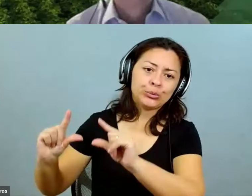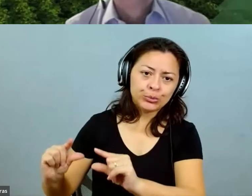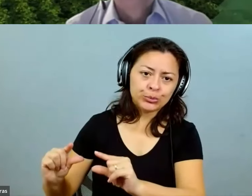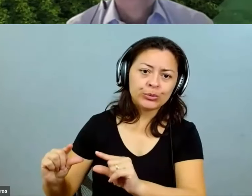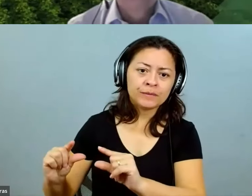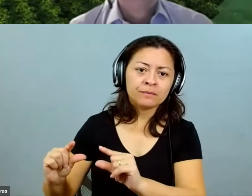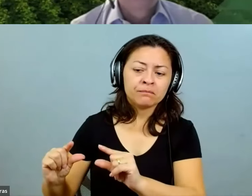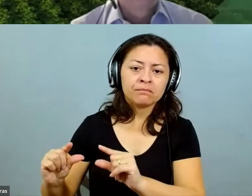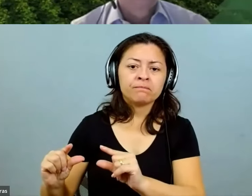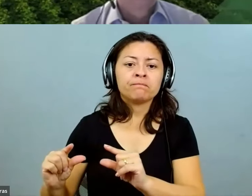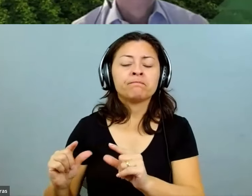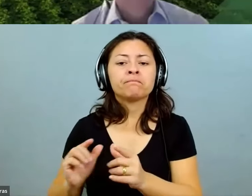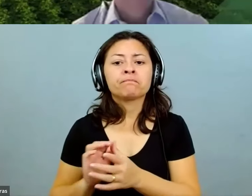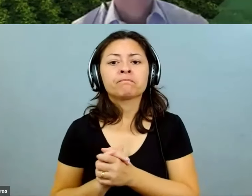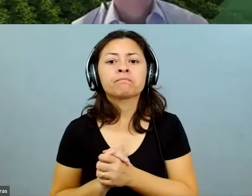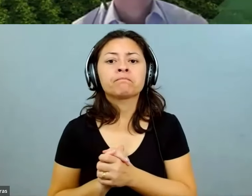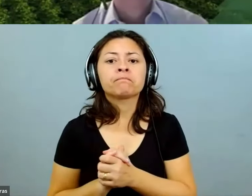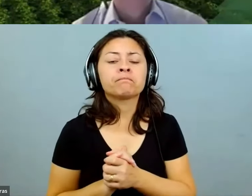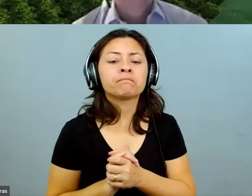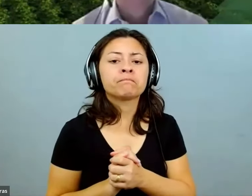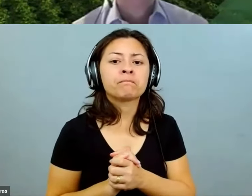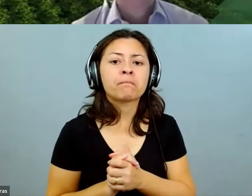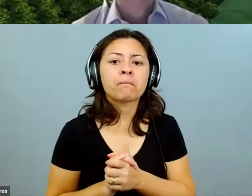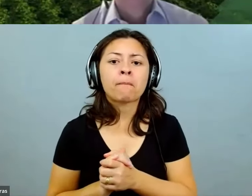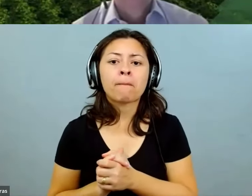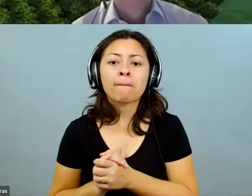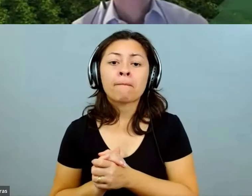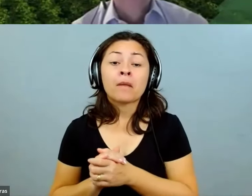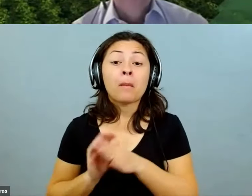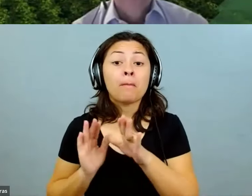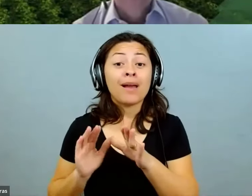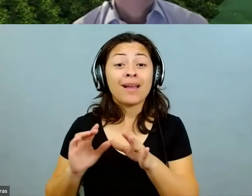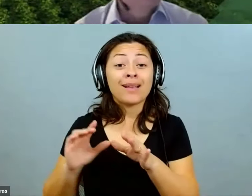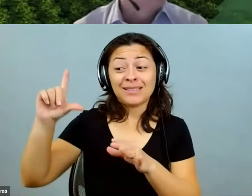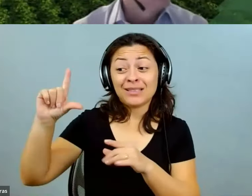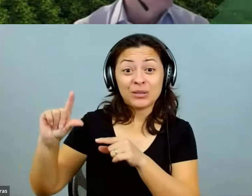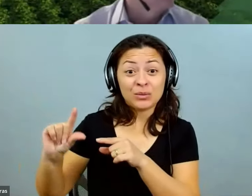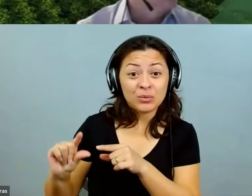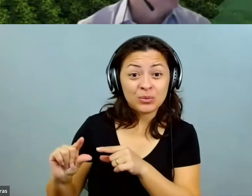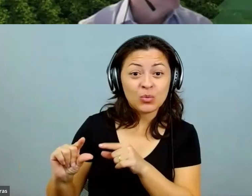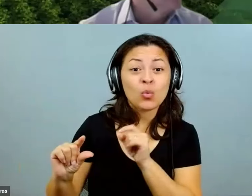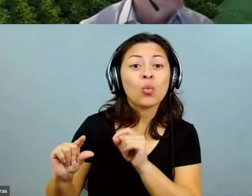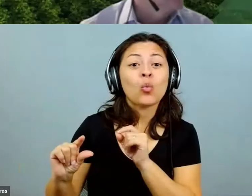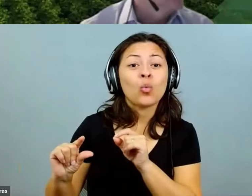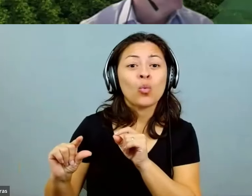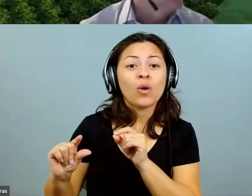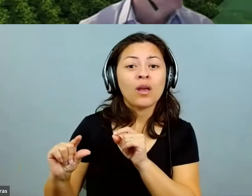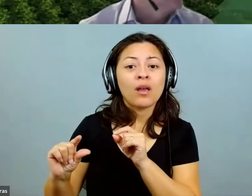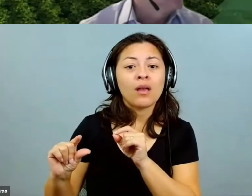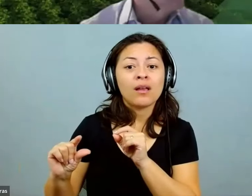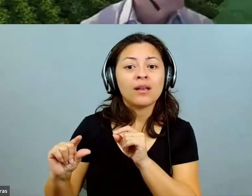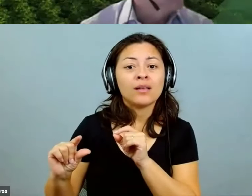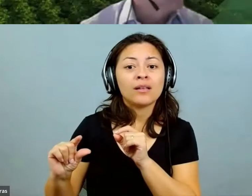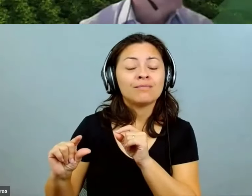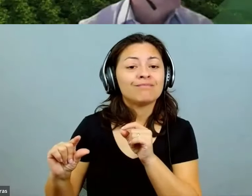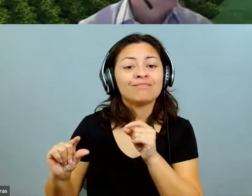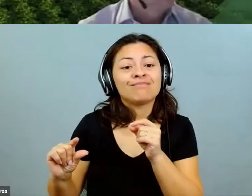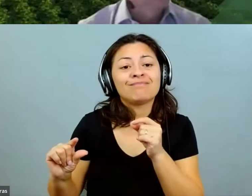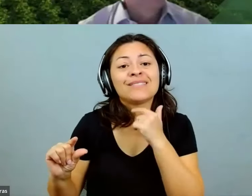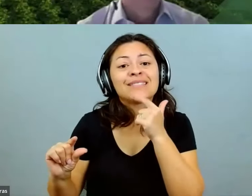expressiva na produção da Argentina e e esse volume que reduz produção da Argentina é um volume que deixa de ser exportado